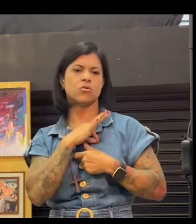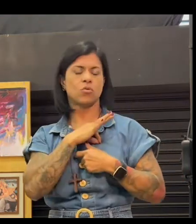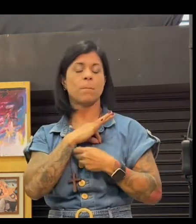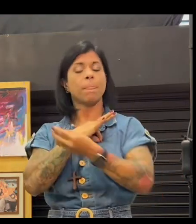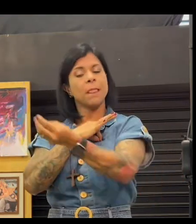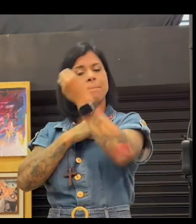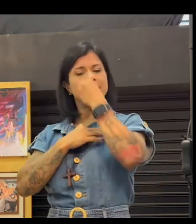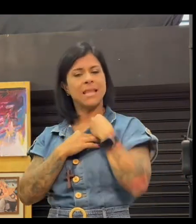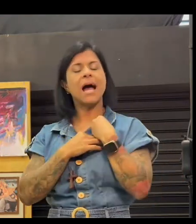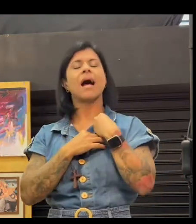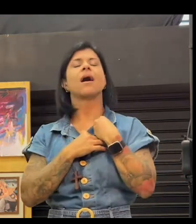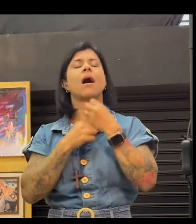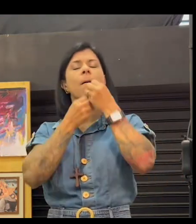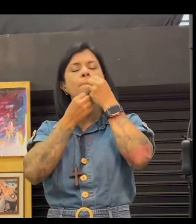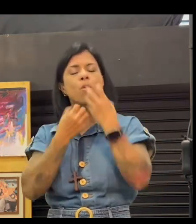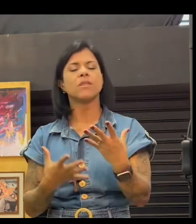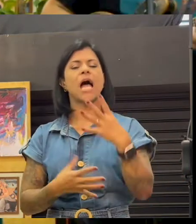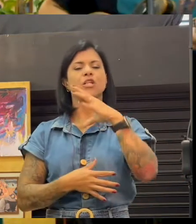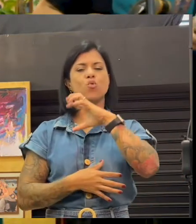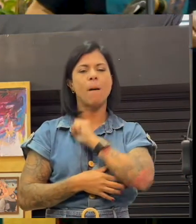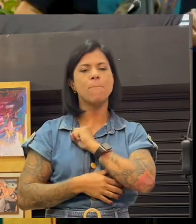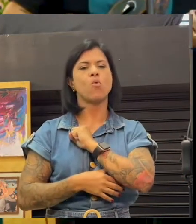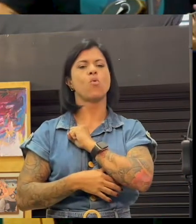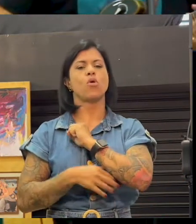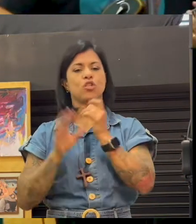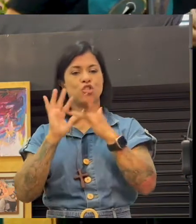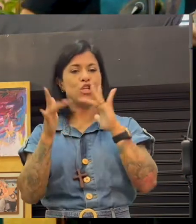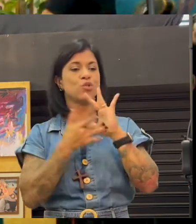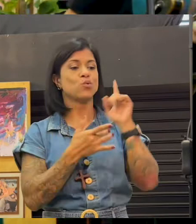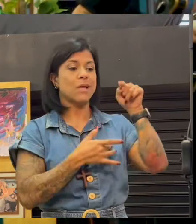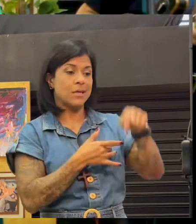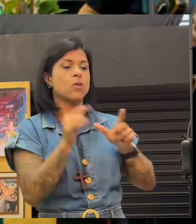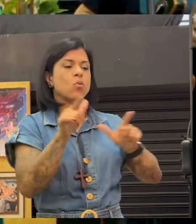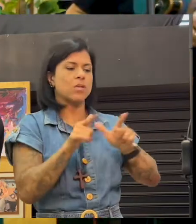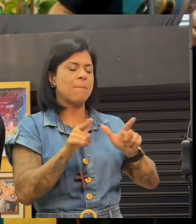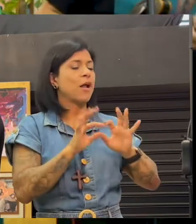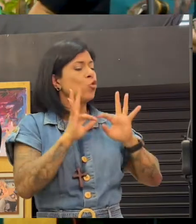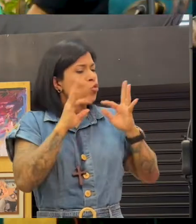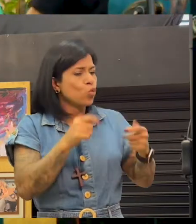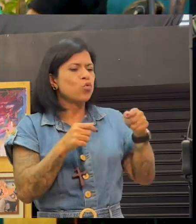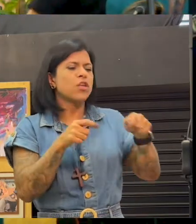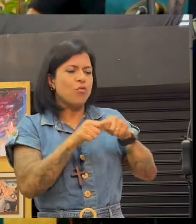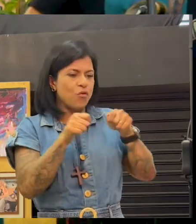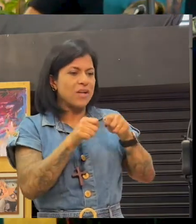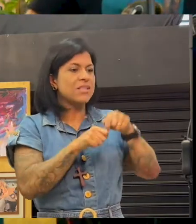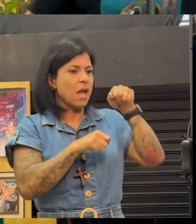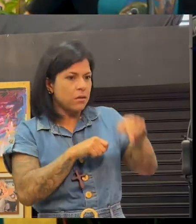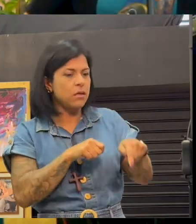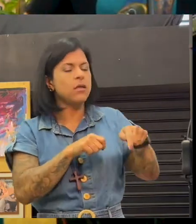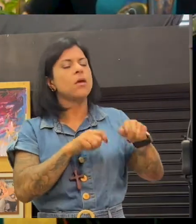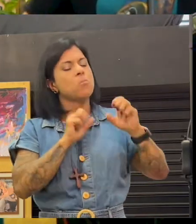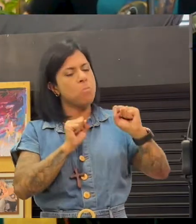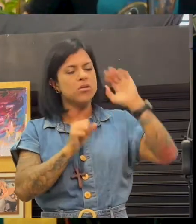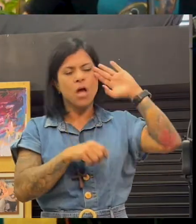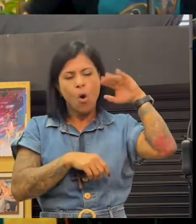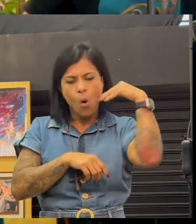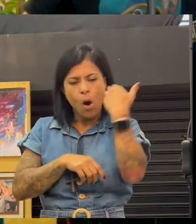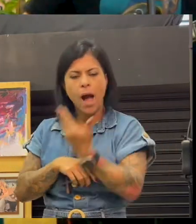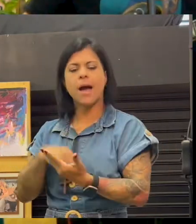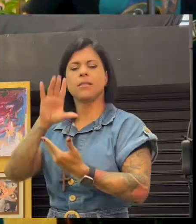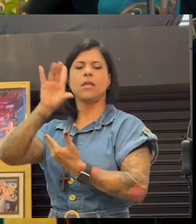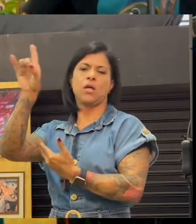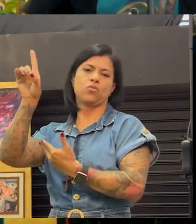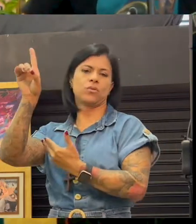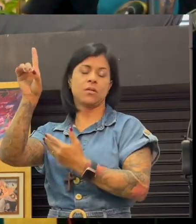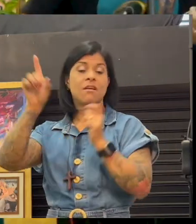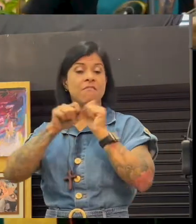mim a bondade e o amor de Jesus. Para que em tudo o que fizer, honre o teu santo nome. Faz-me servir-te na